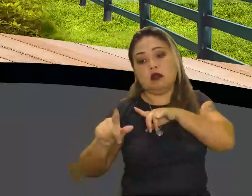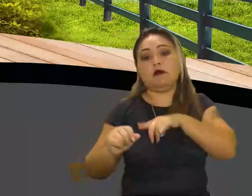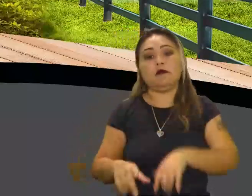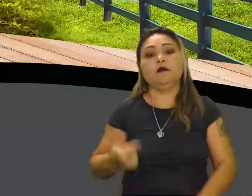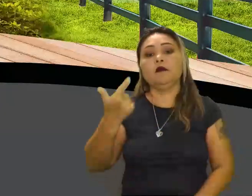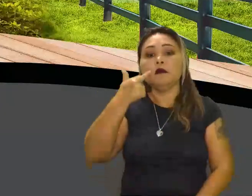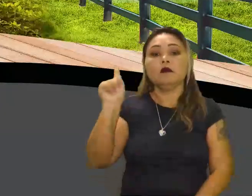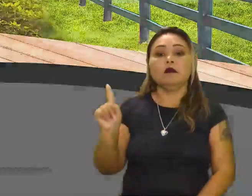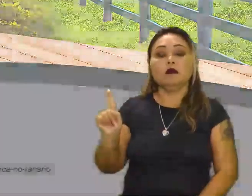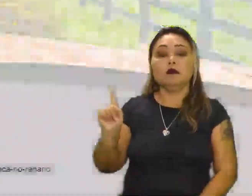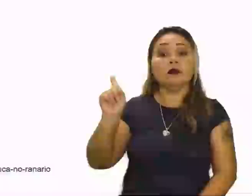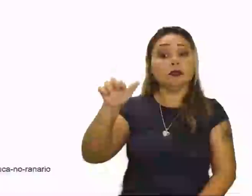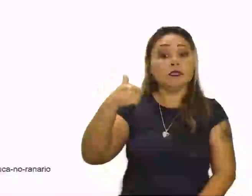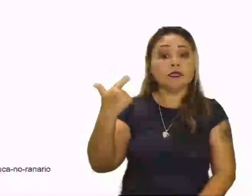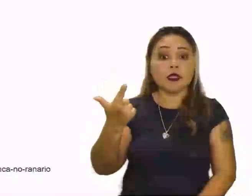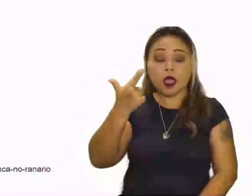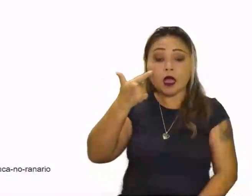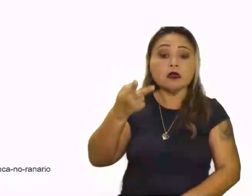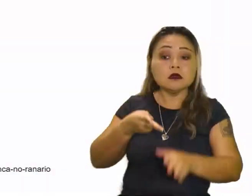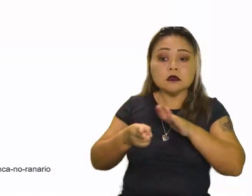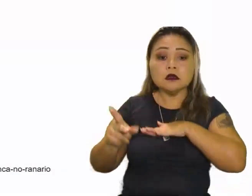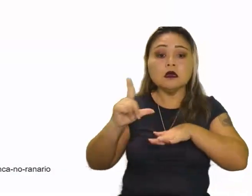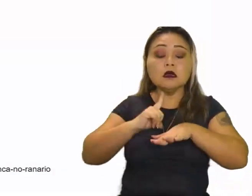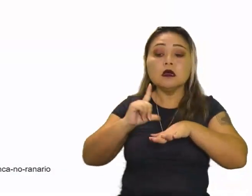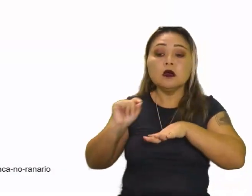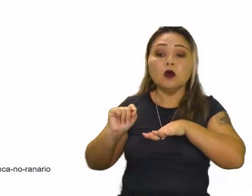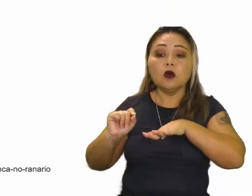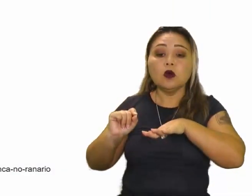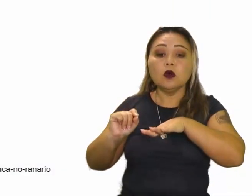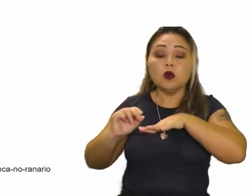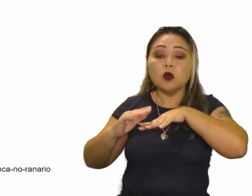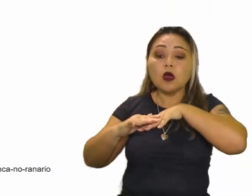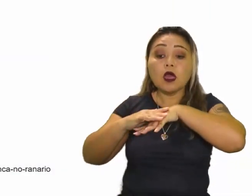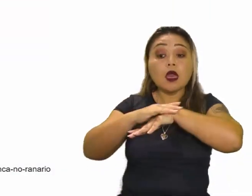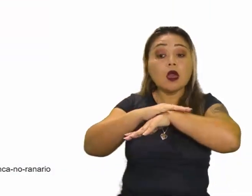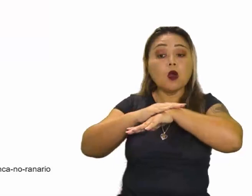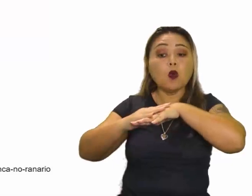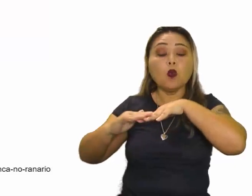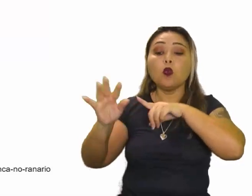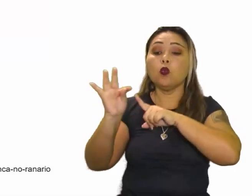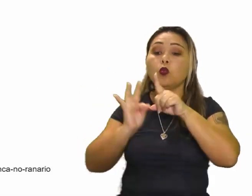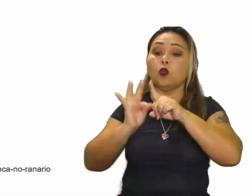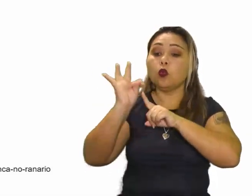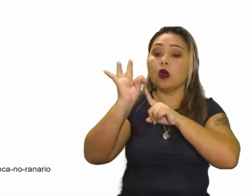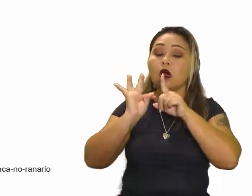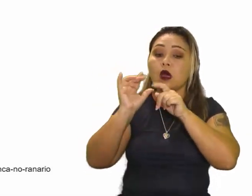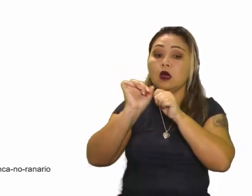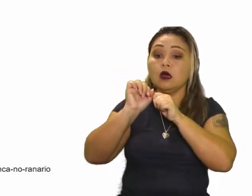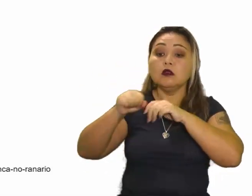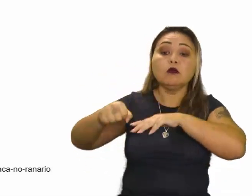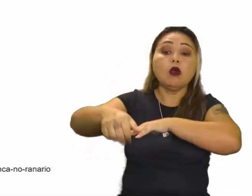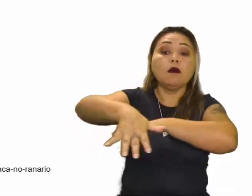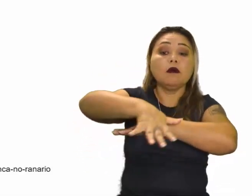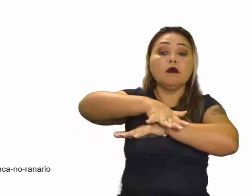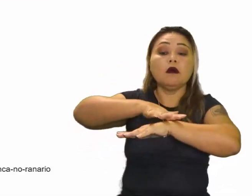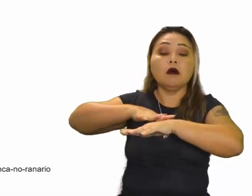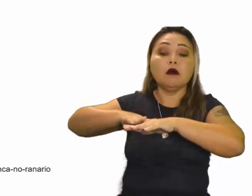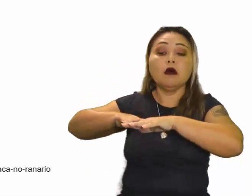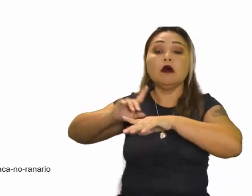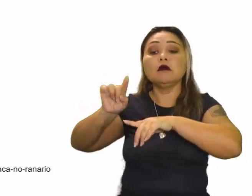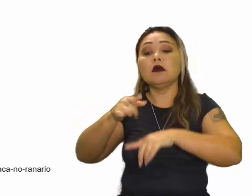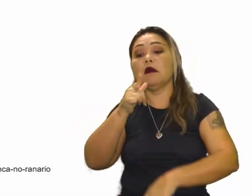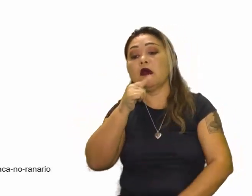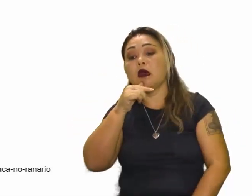lá na tela de novo. E sempre temos que ter o quê? Uma temperatura, não só do ambiente, como da